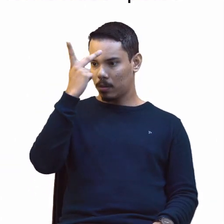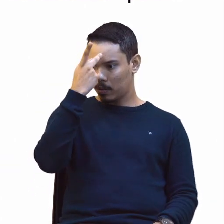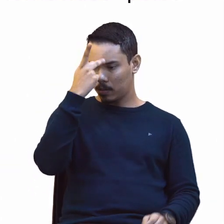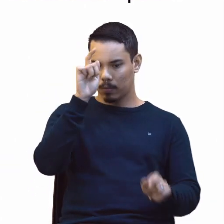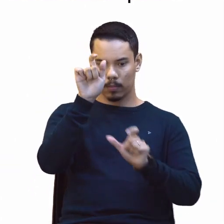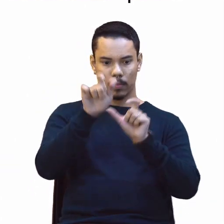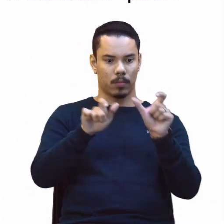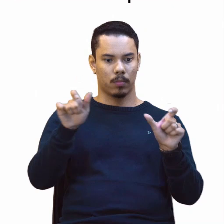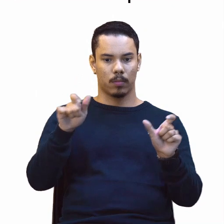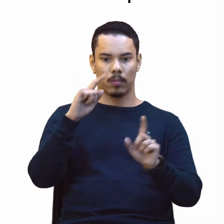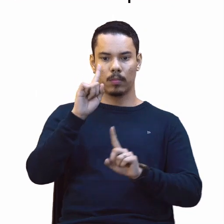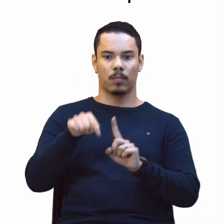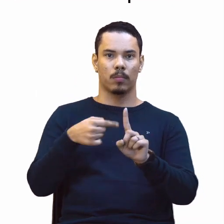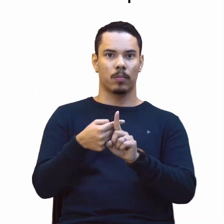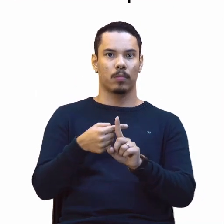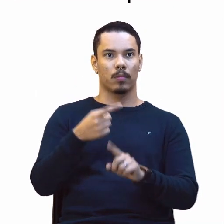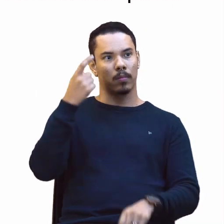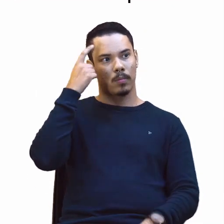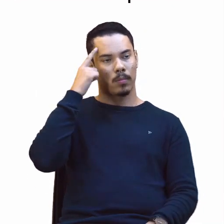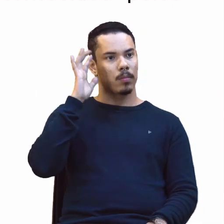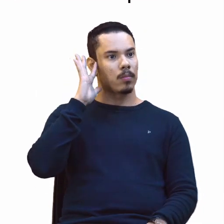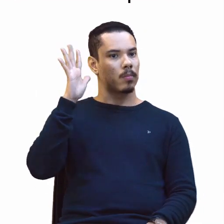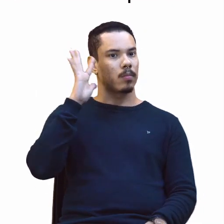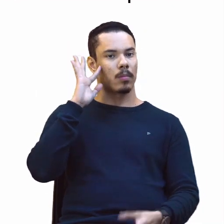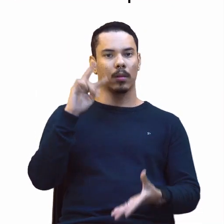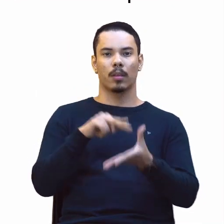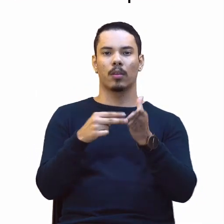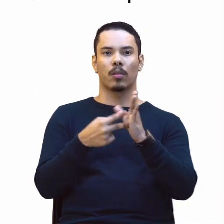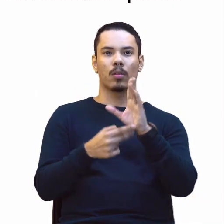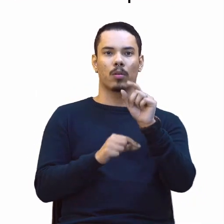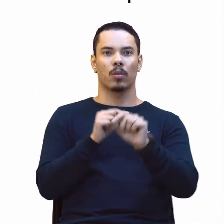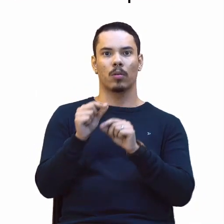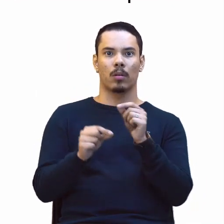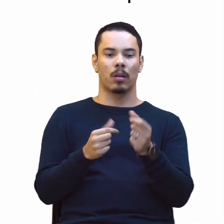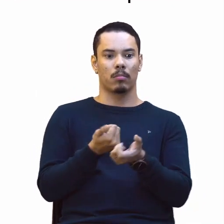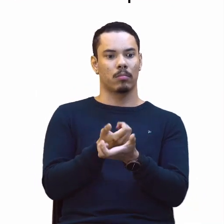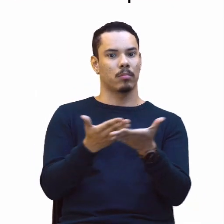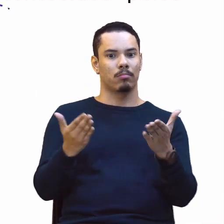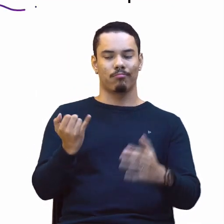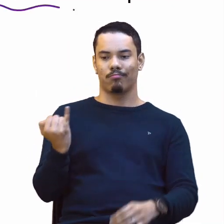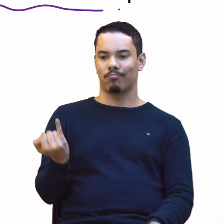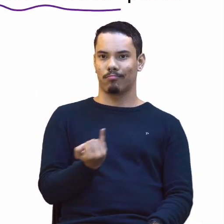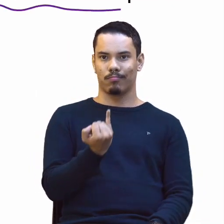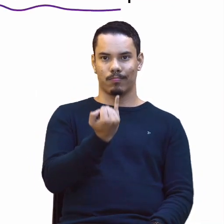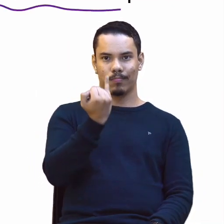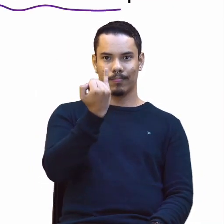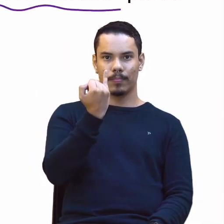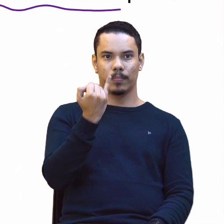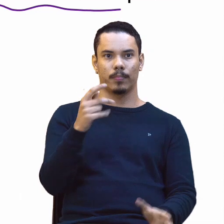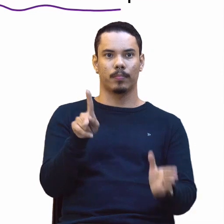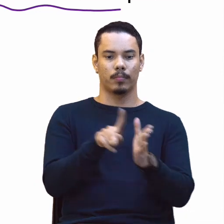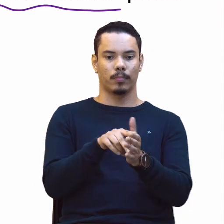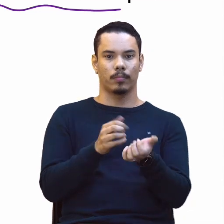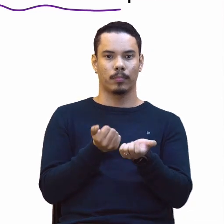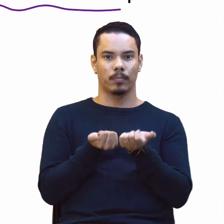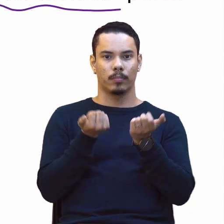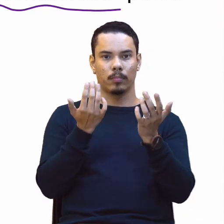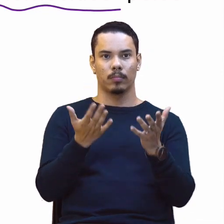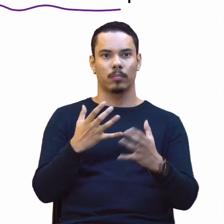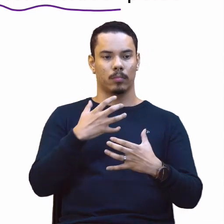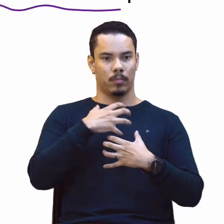dos demais pensadores era o quê? Conceder demasiada importância aos dados fornecidos pelos